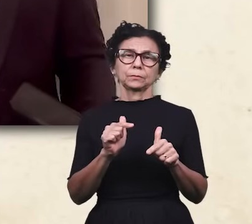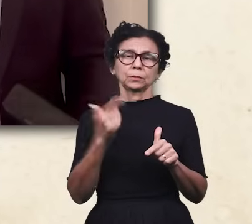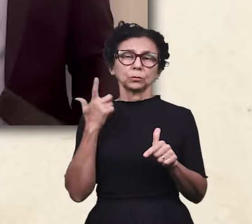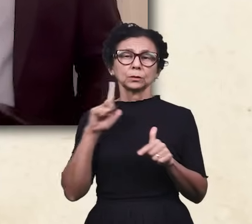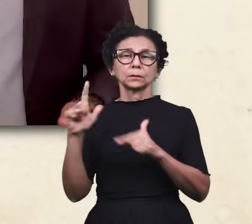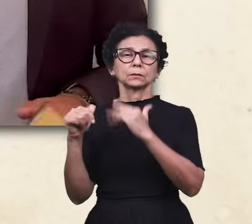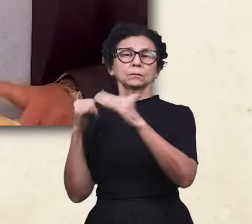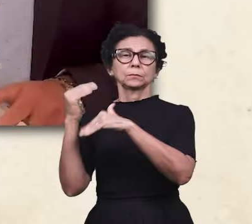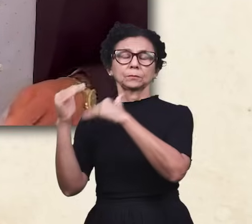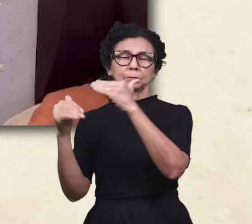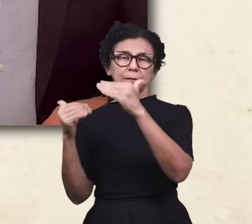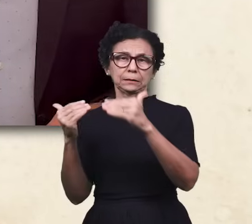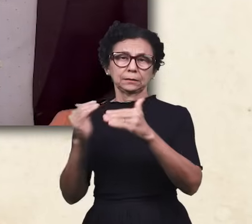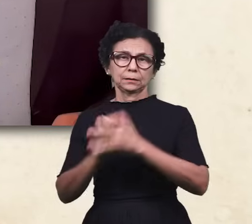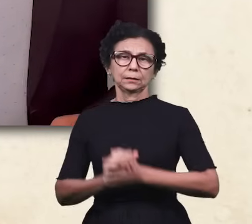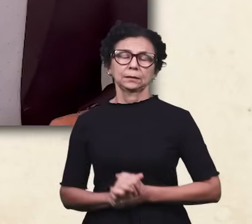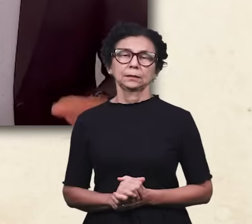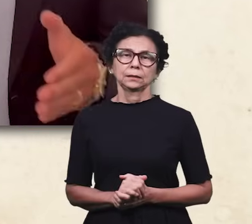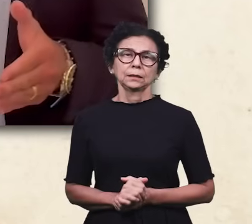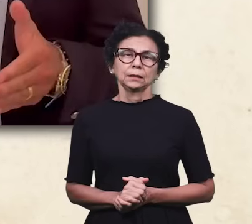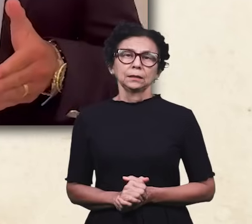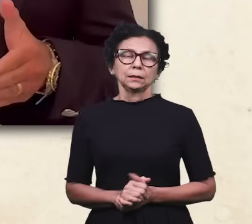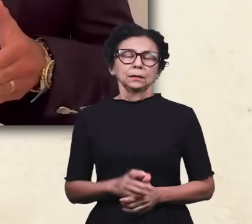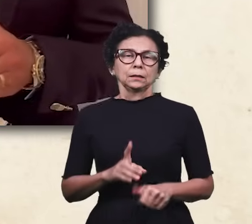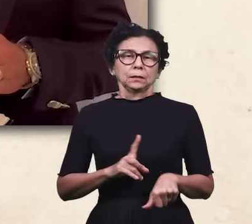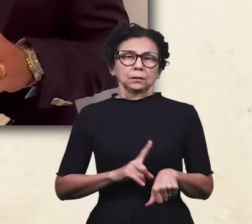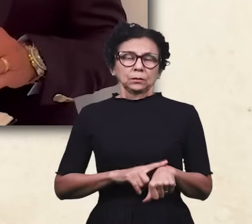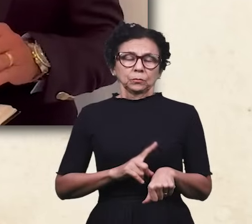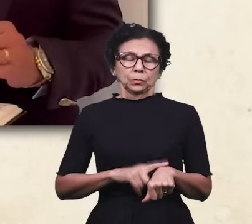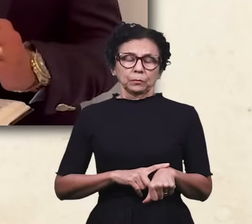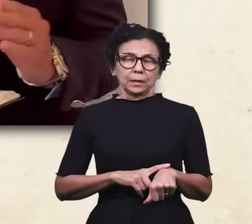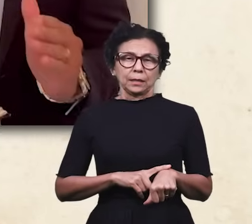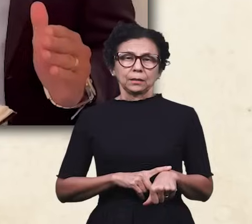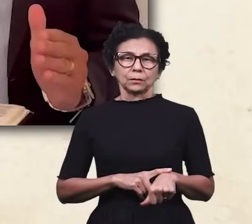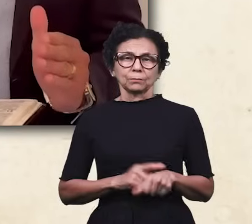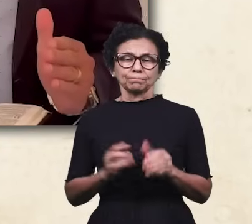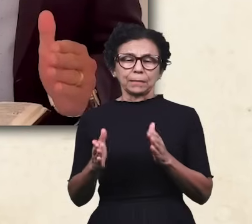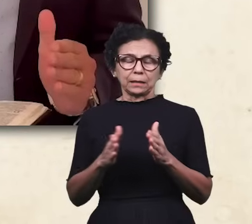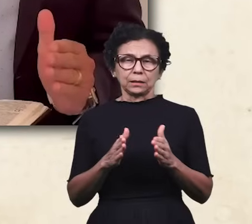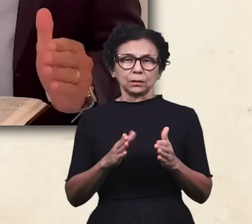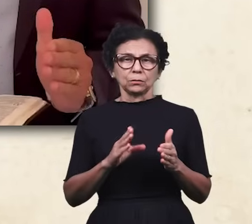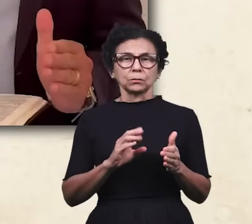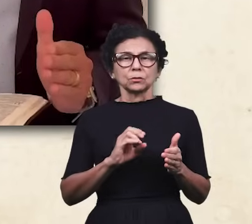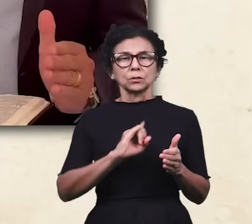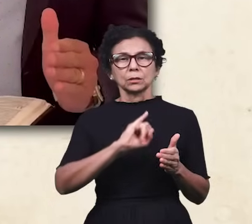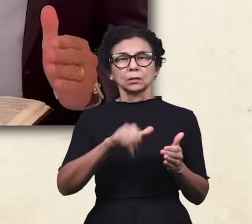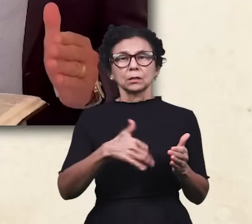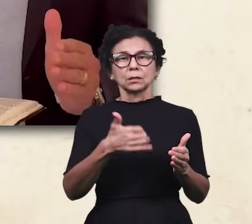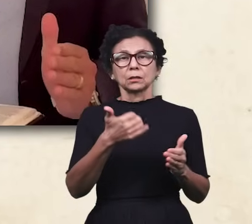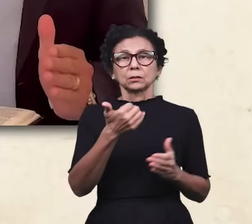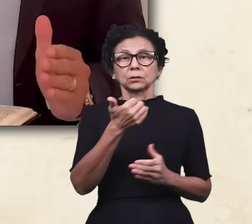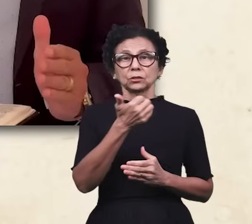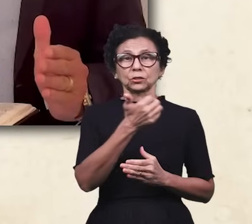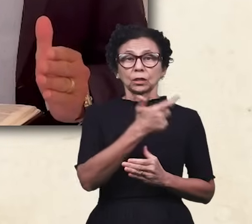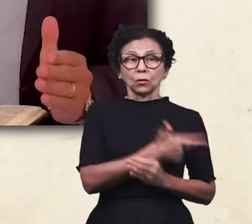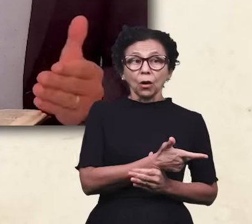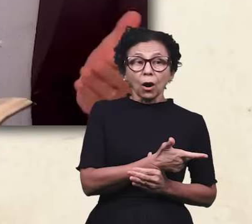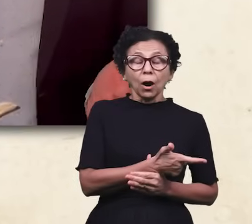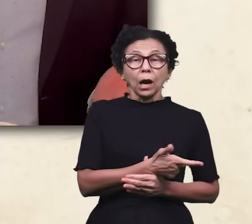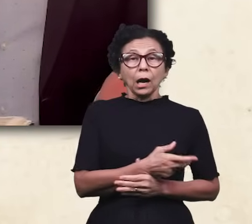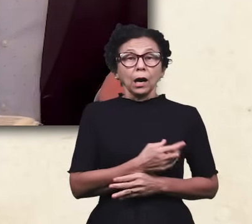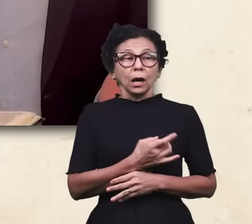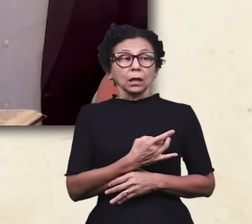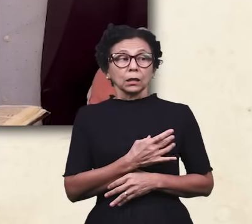prosperar. Mas é interessante, meus irmãos, finalizando aqui, que chegou um momento da vida dele que